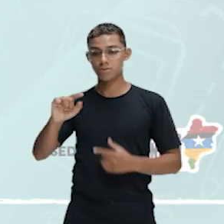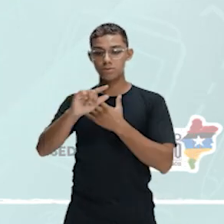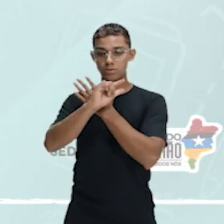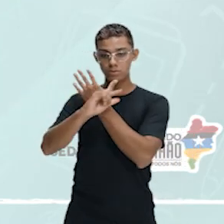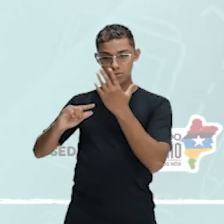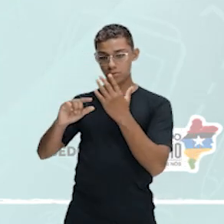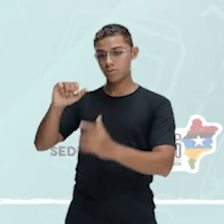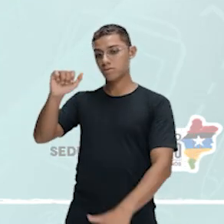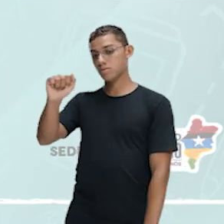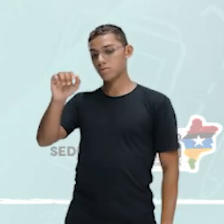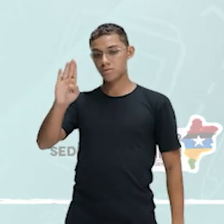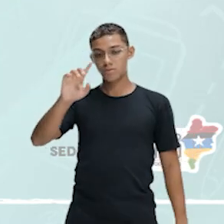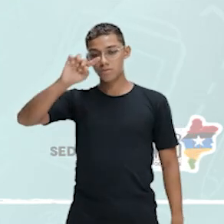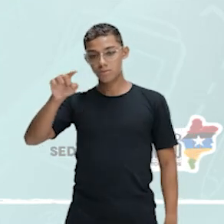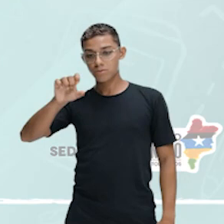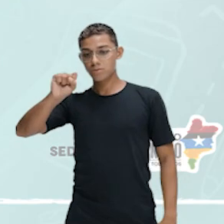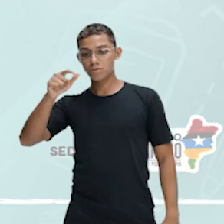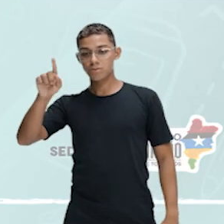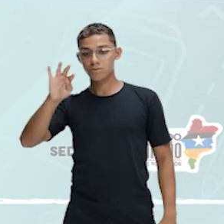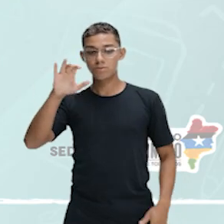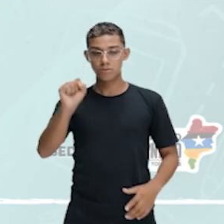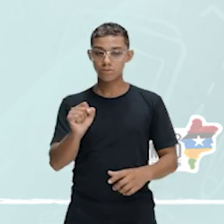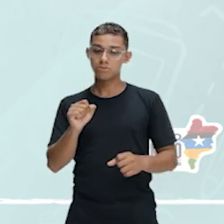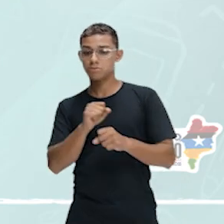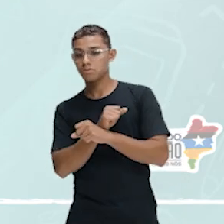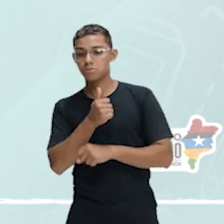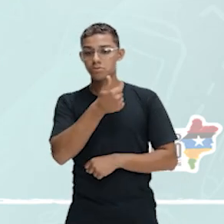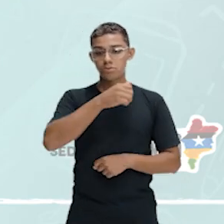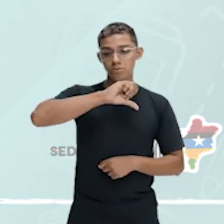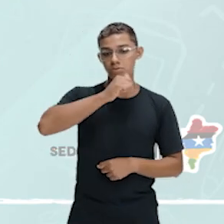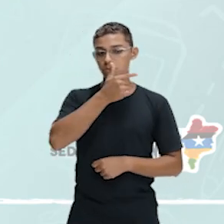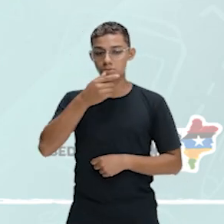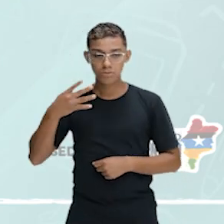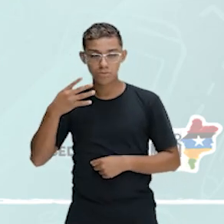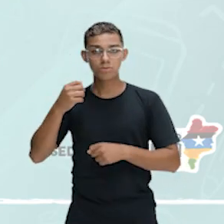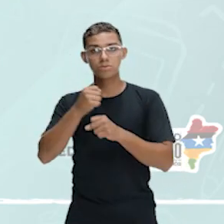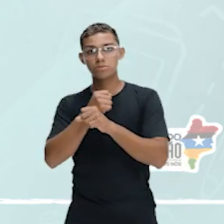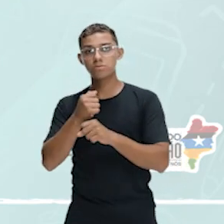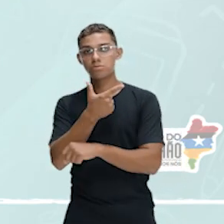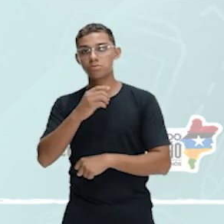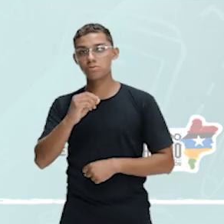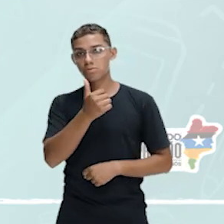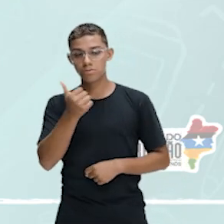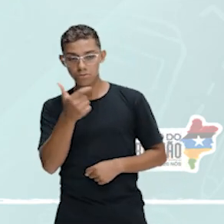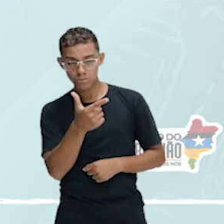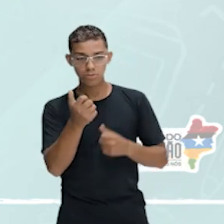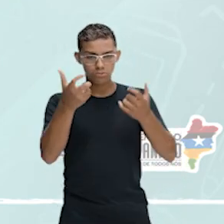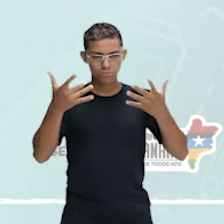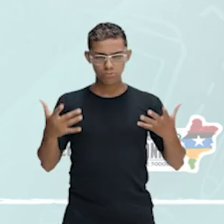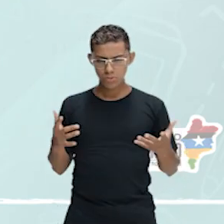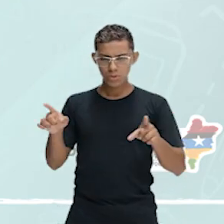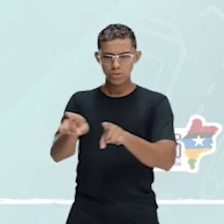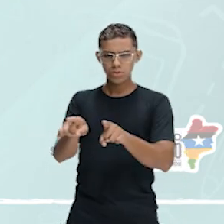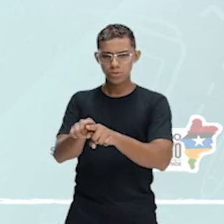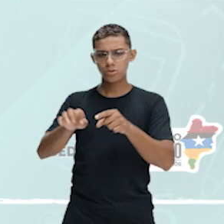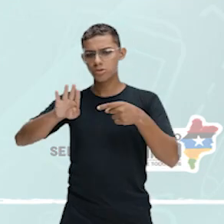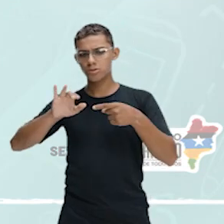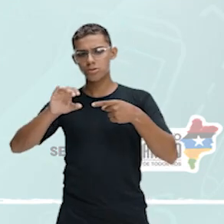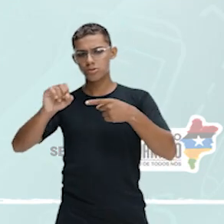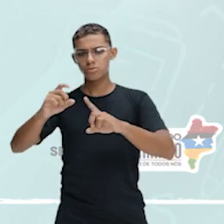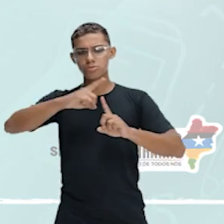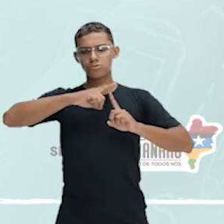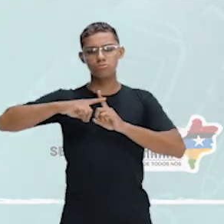morfoclimáticos em nosso país. Cada domínio é caracterizado por um bioma típico, podendo apresentar outros tipos de biomas em